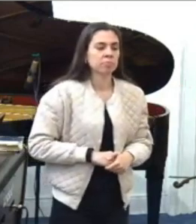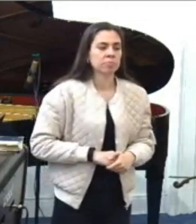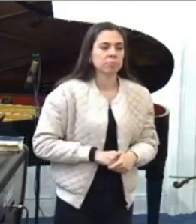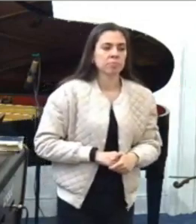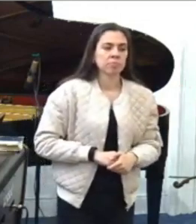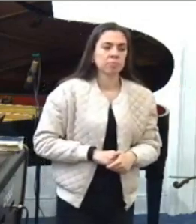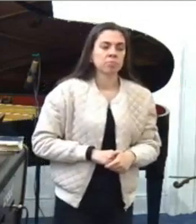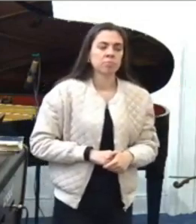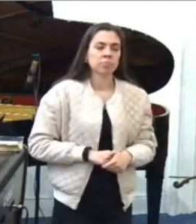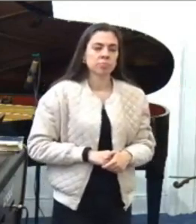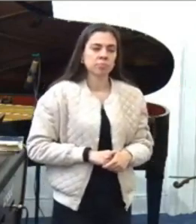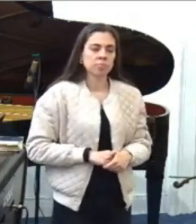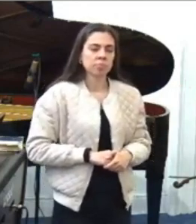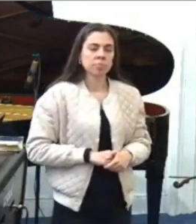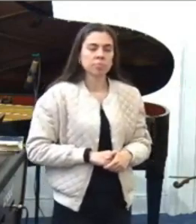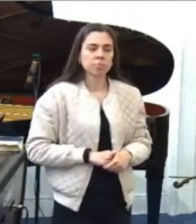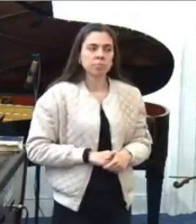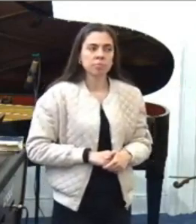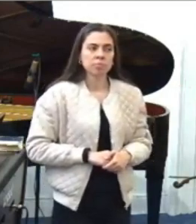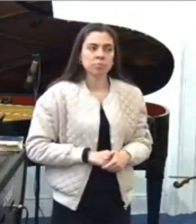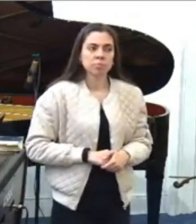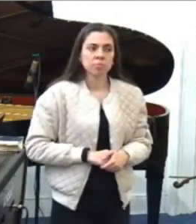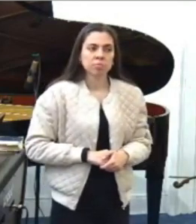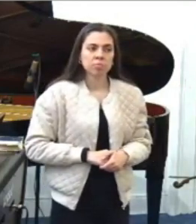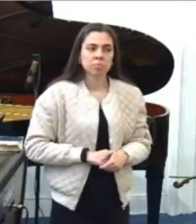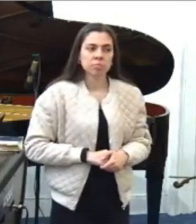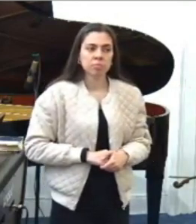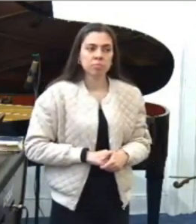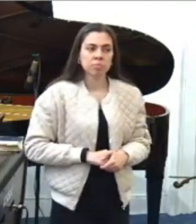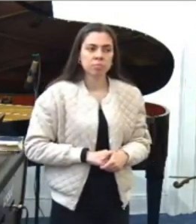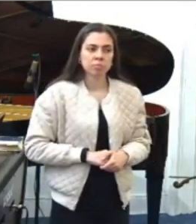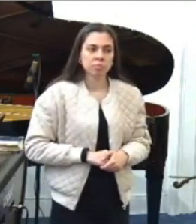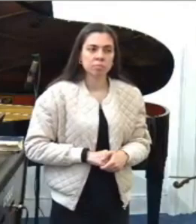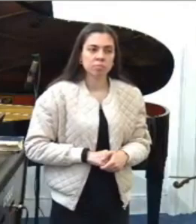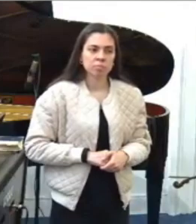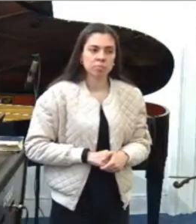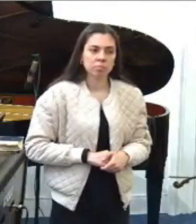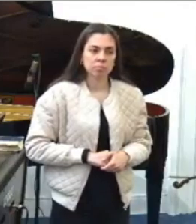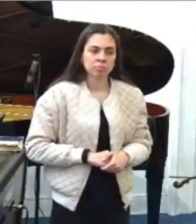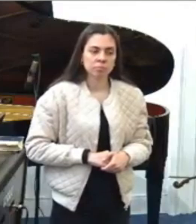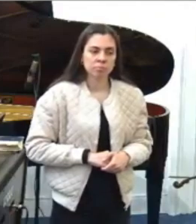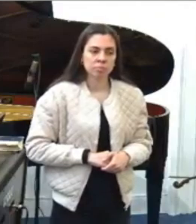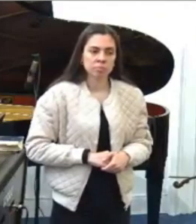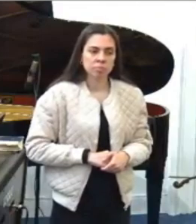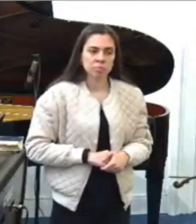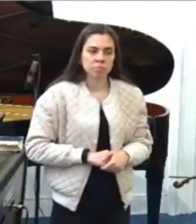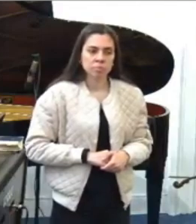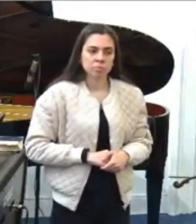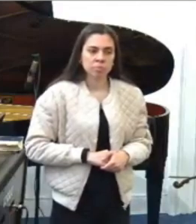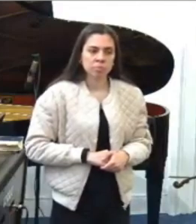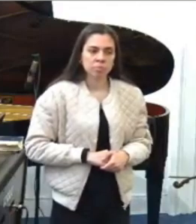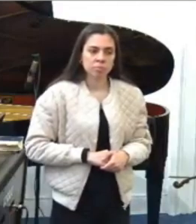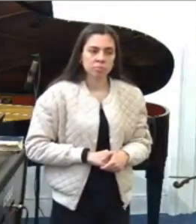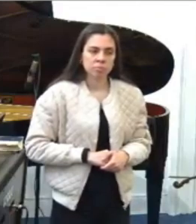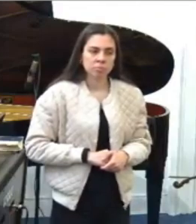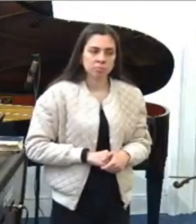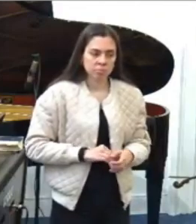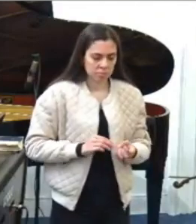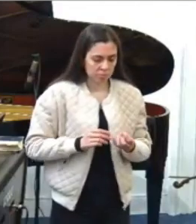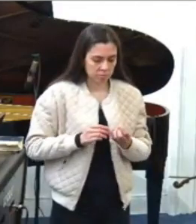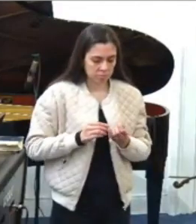Abirão se levantou contra Moisés e contra Arão, dizendo: o Senhor não fala só com vocês. O Senhor não faz